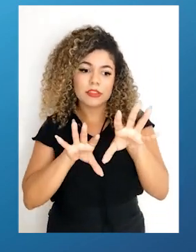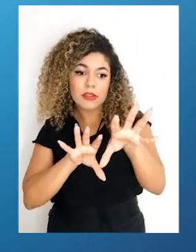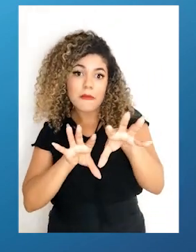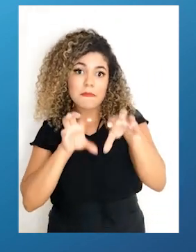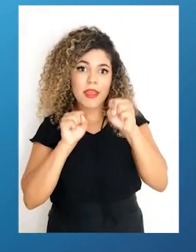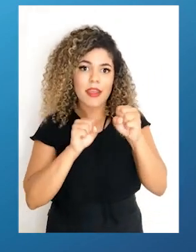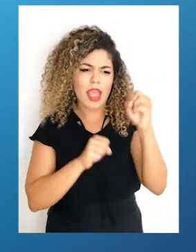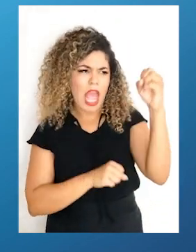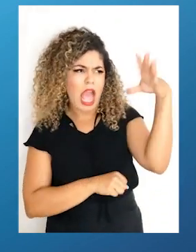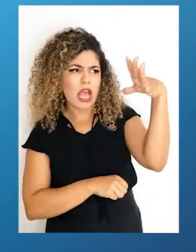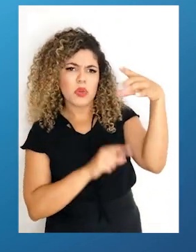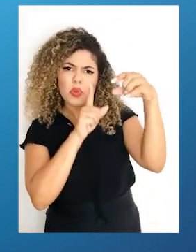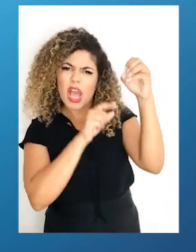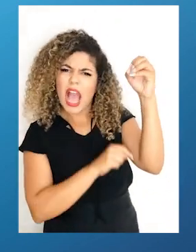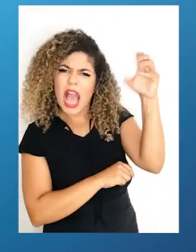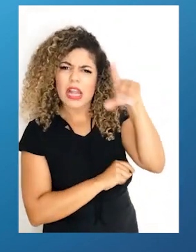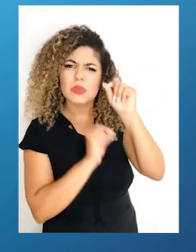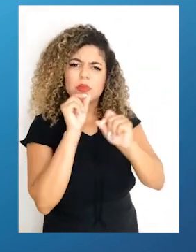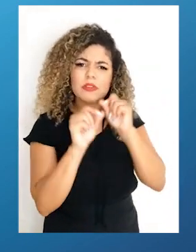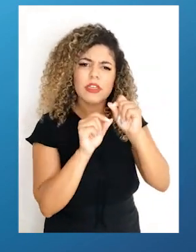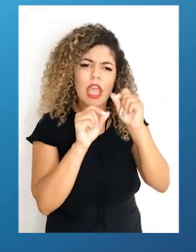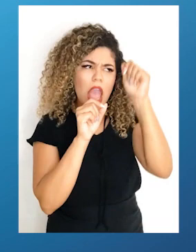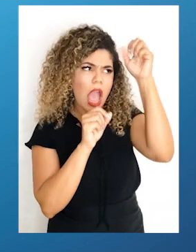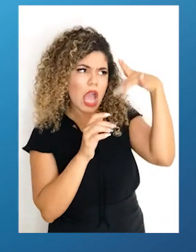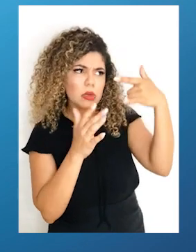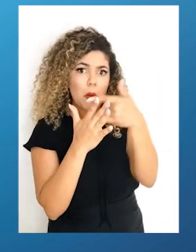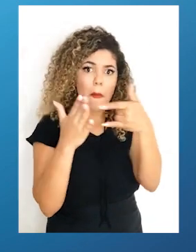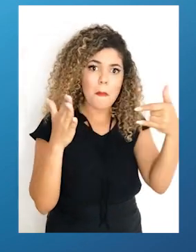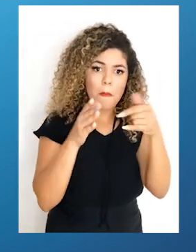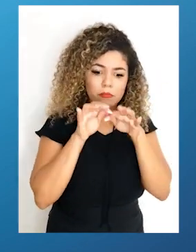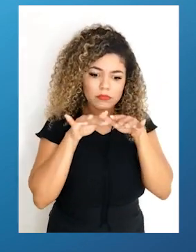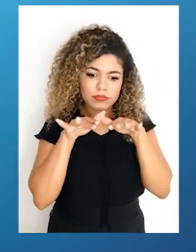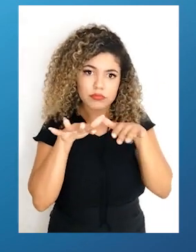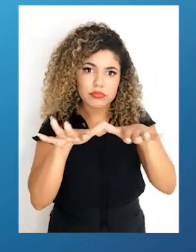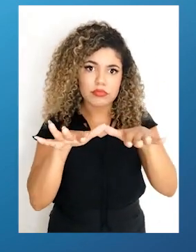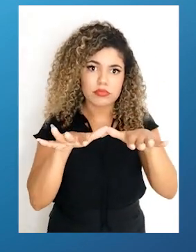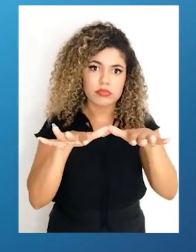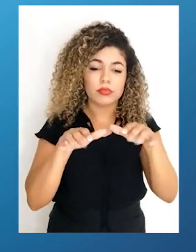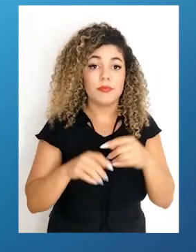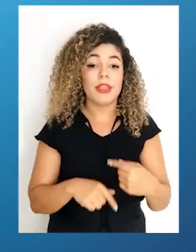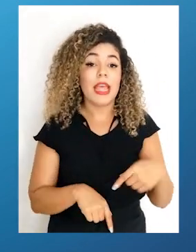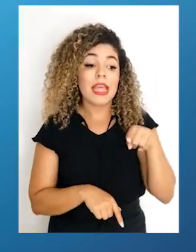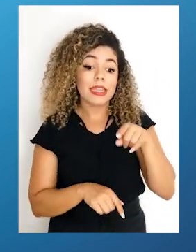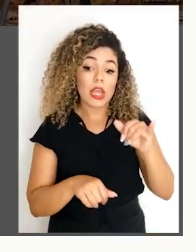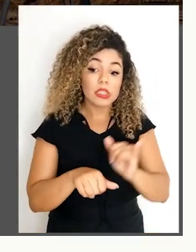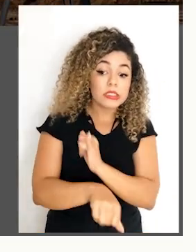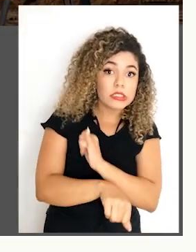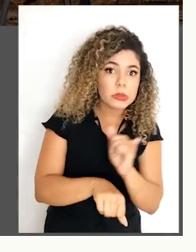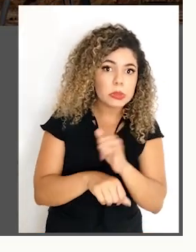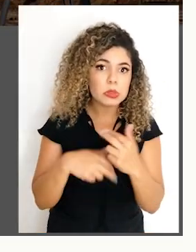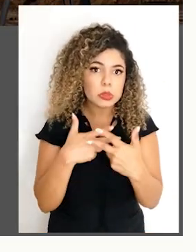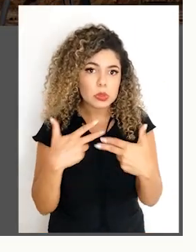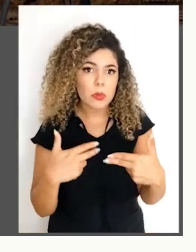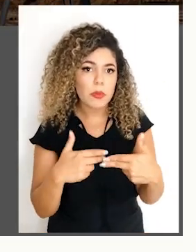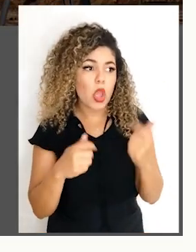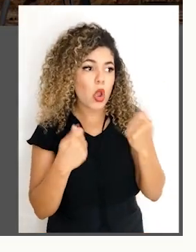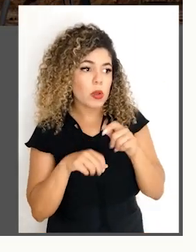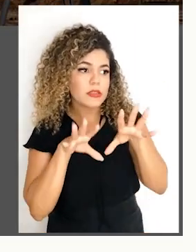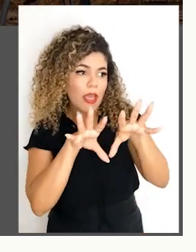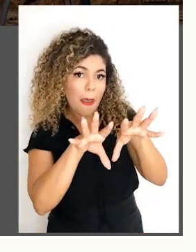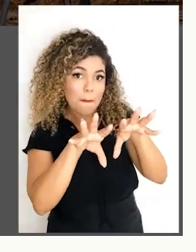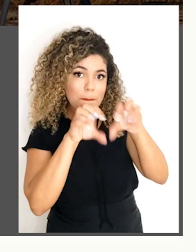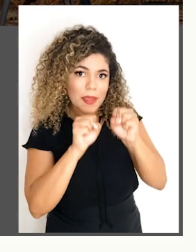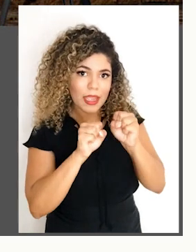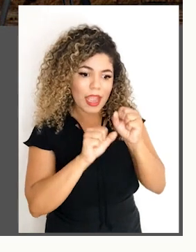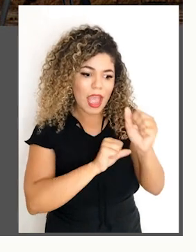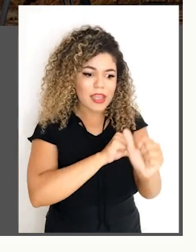onda eletromagnética. Ela se propaga em diferentes meios, inclusive no vácuo. Então, os dispositivos capazes de captar,